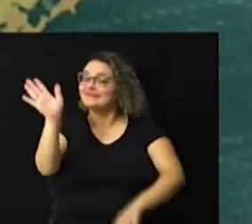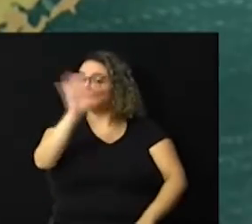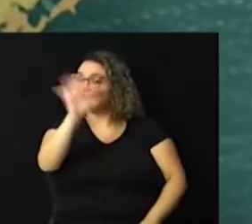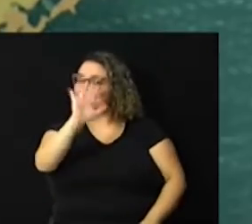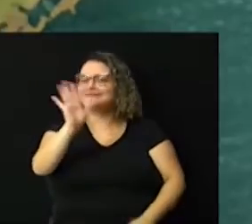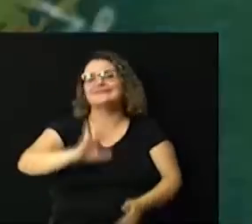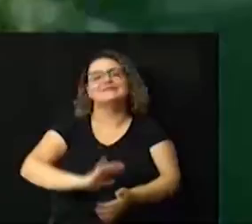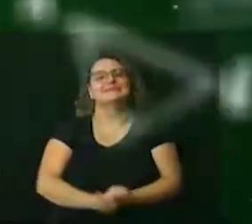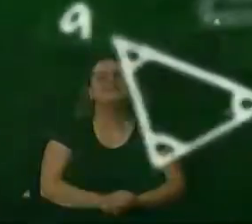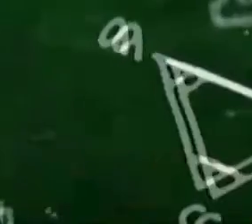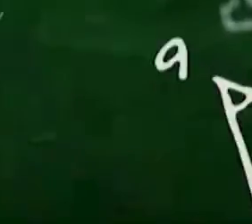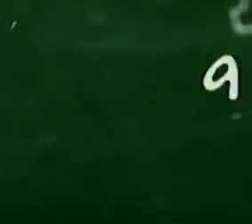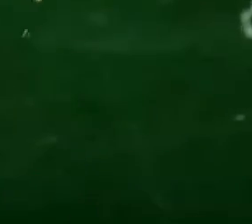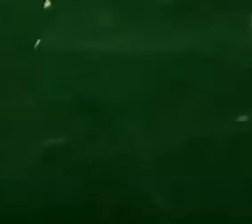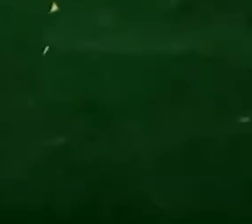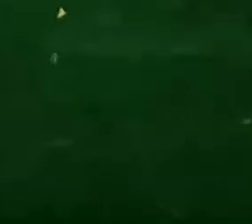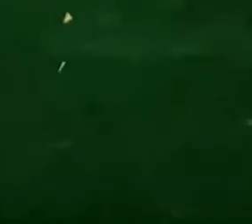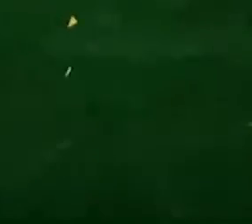educação. Tchau!